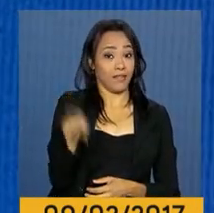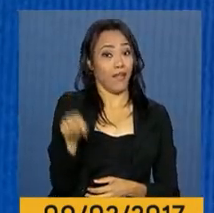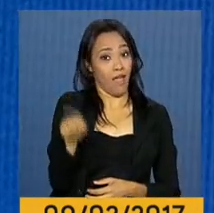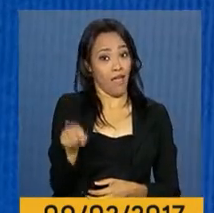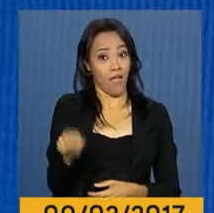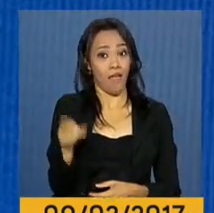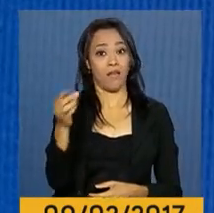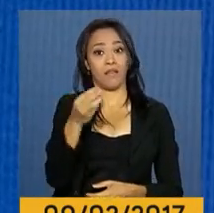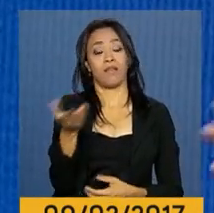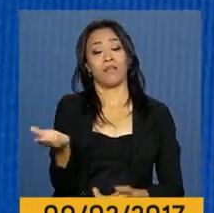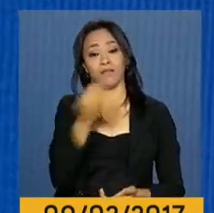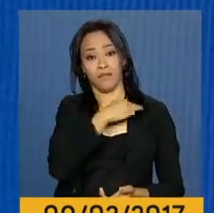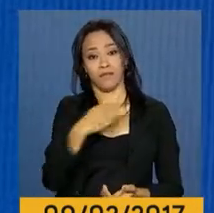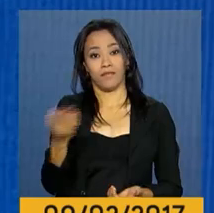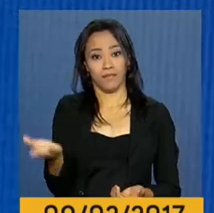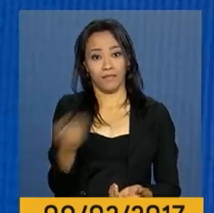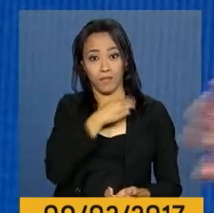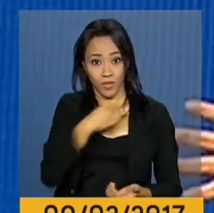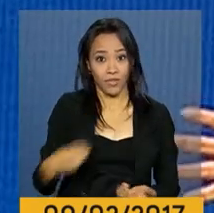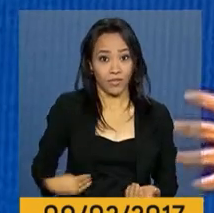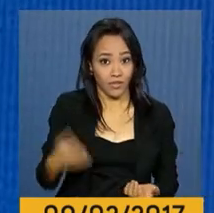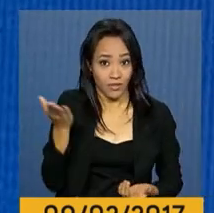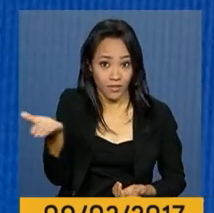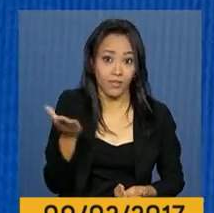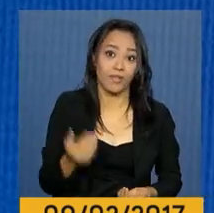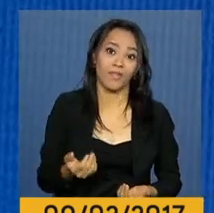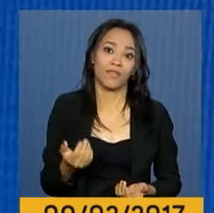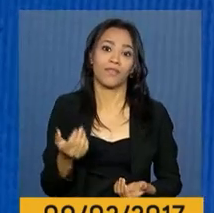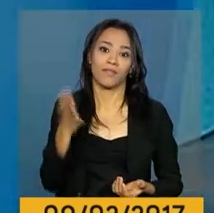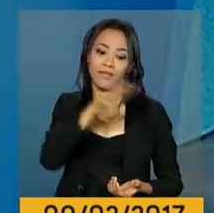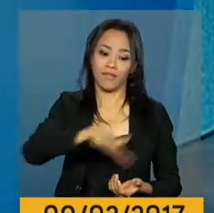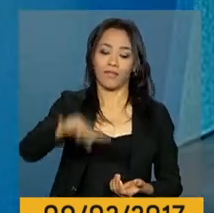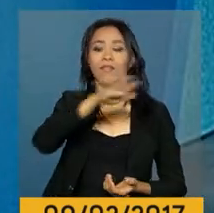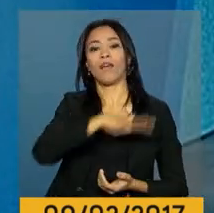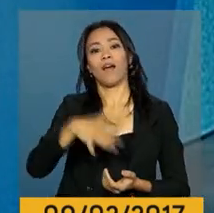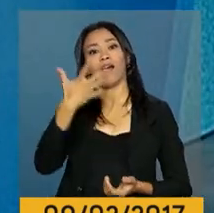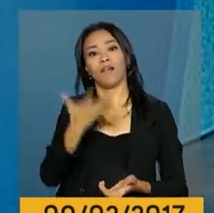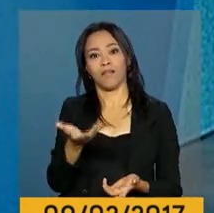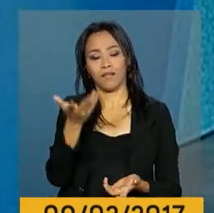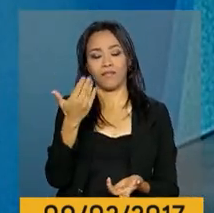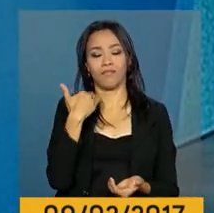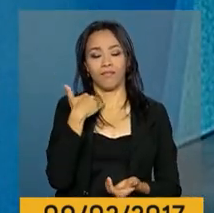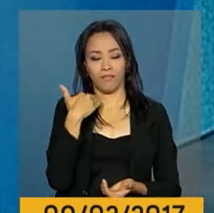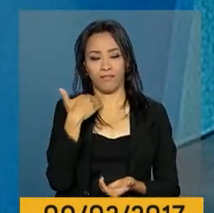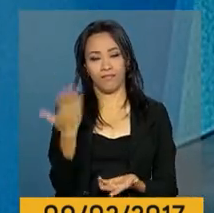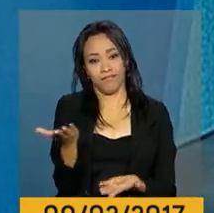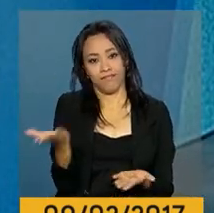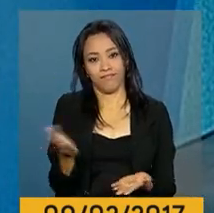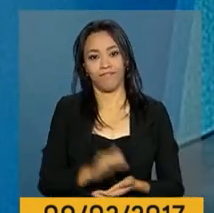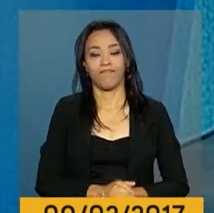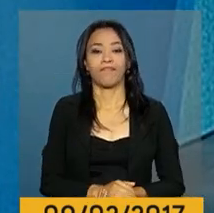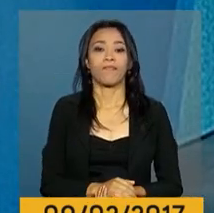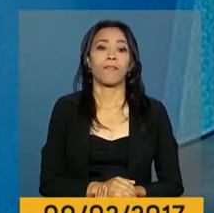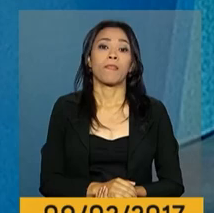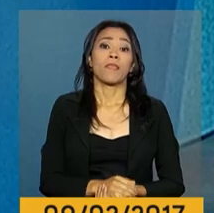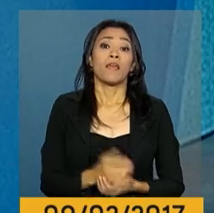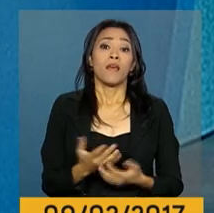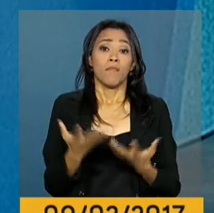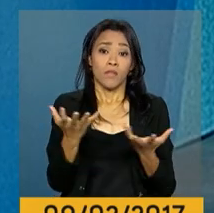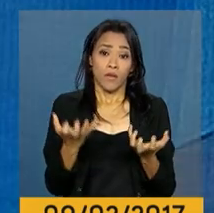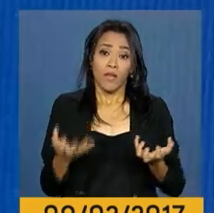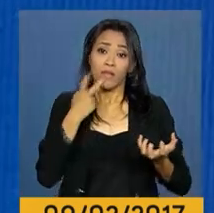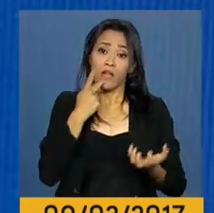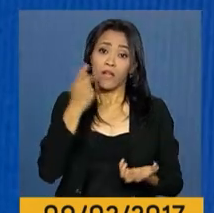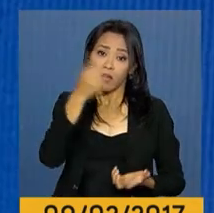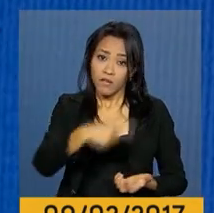então mas sem causar ciúmes pros demais ministros que ao contrário o aplaudiam enormemente mas eu quero dizer meus senhores e minhas